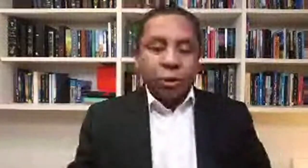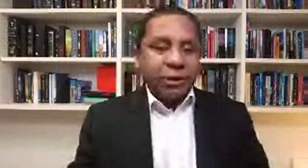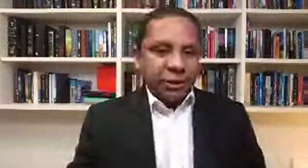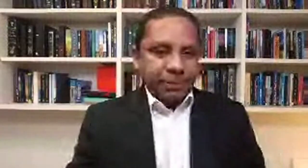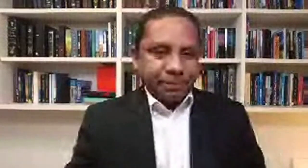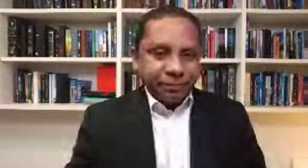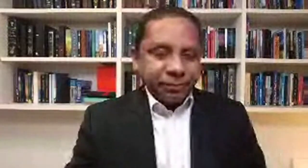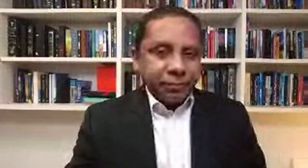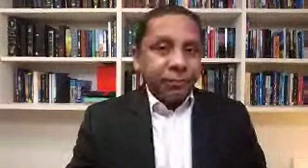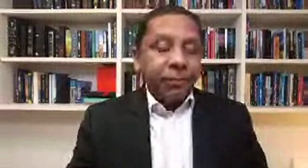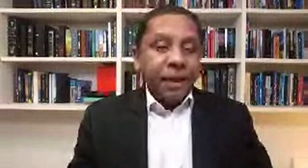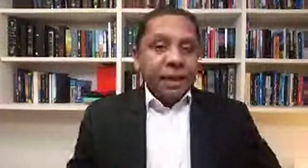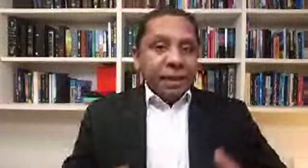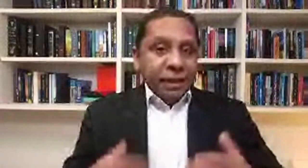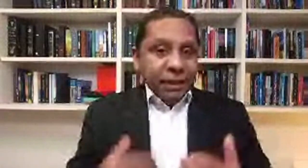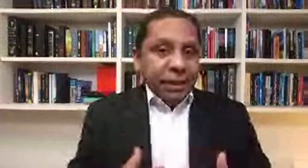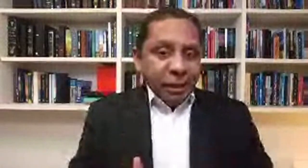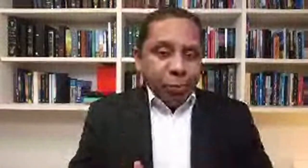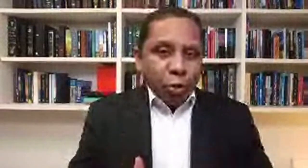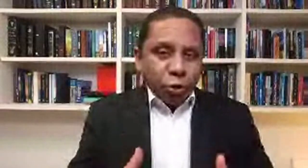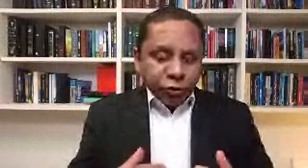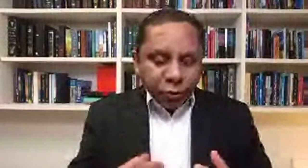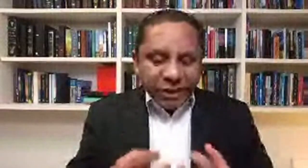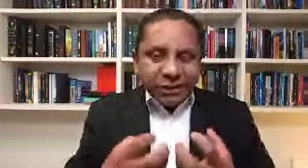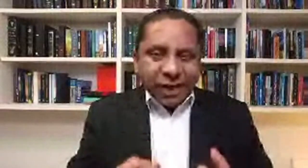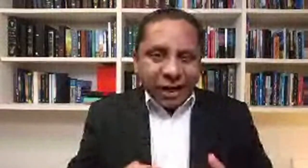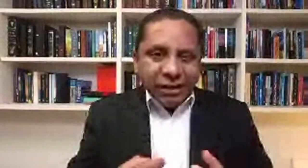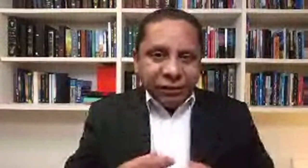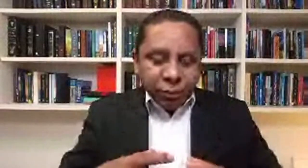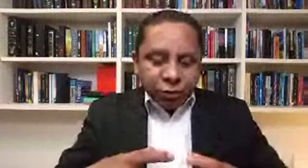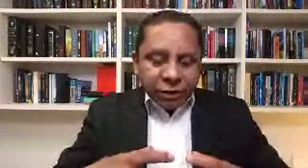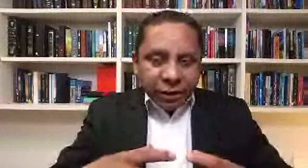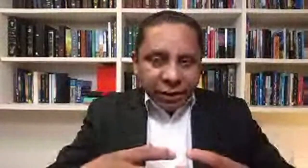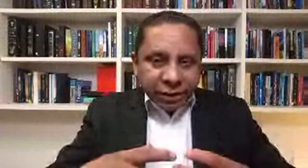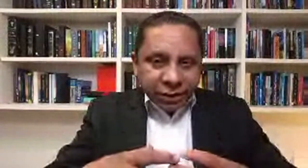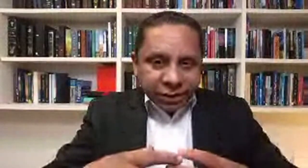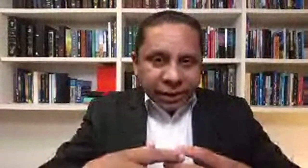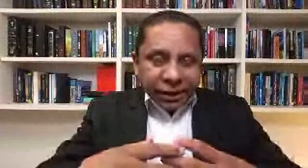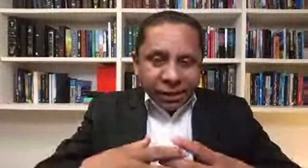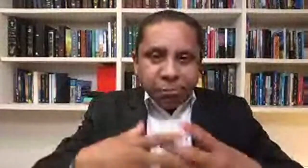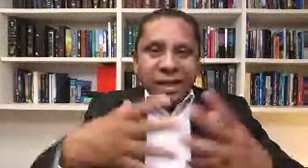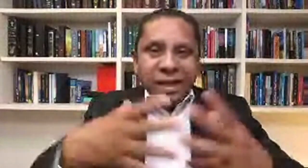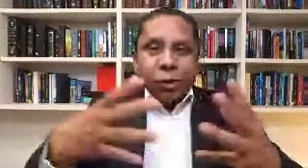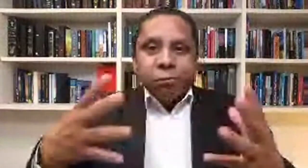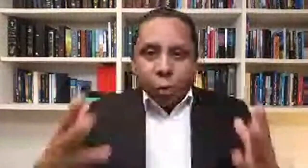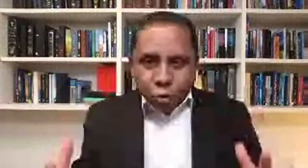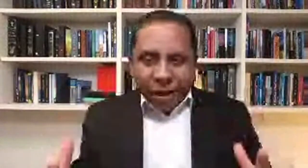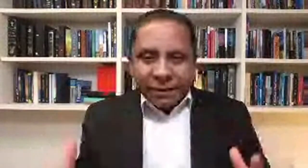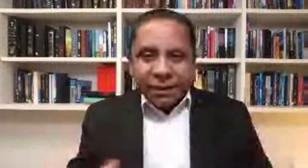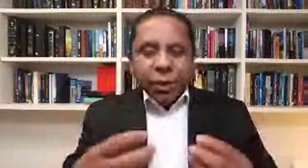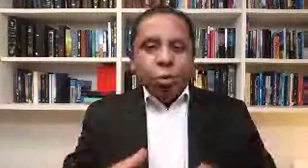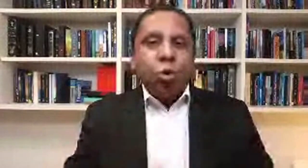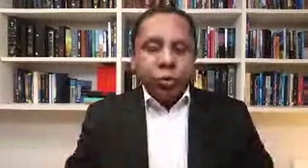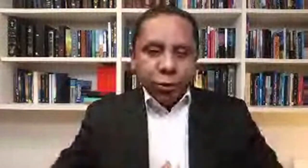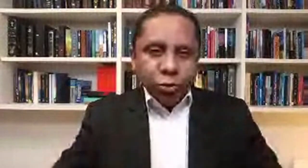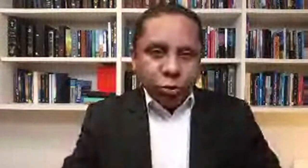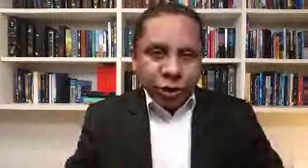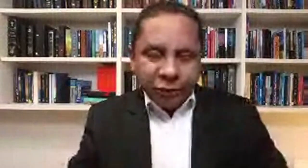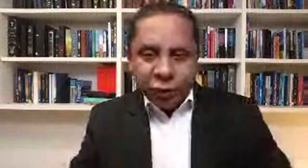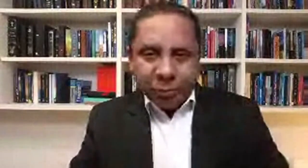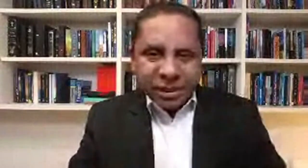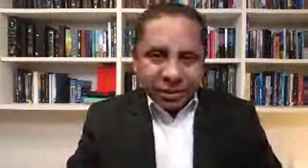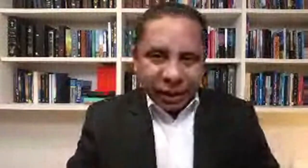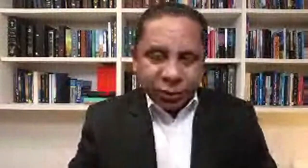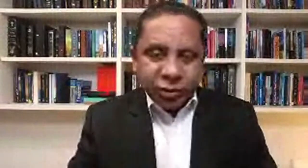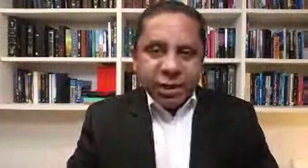muito importante. E daqui a pouco nós vamos entrar e vamos tentar ampliar um pouco mais o conteúdo